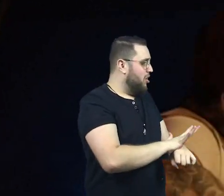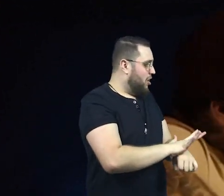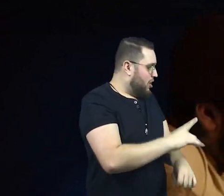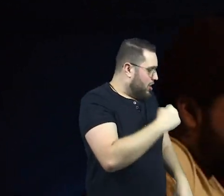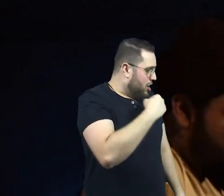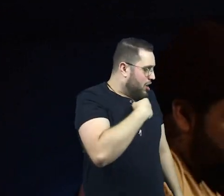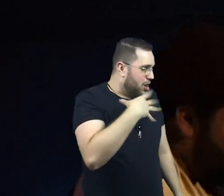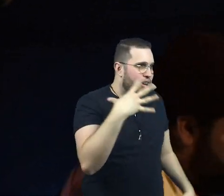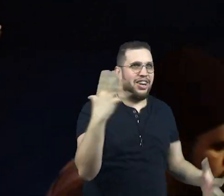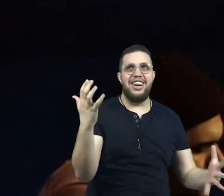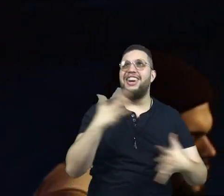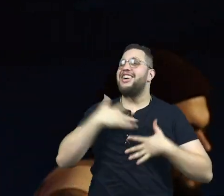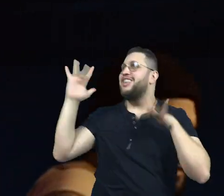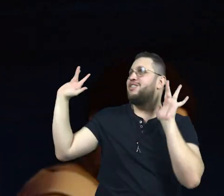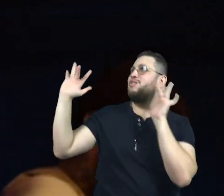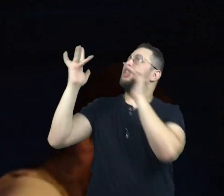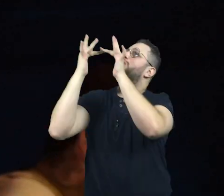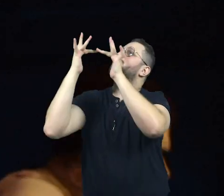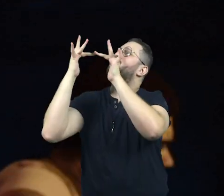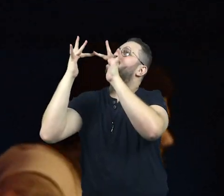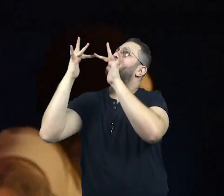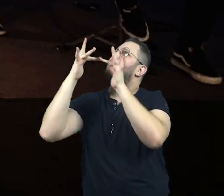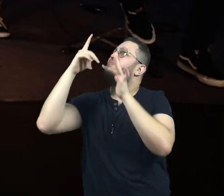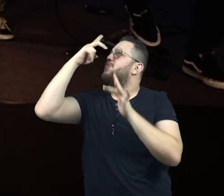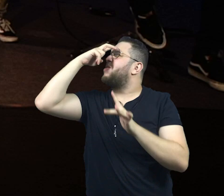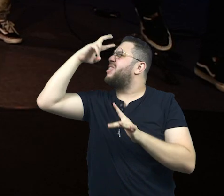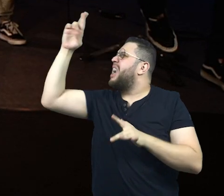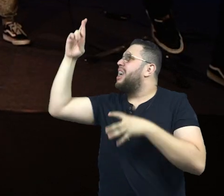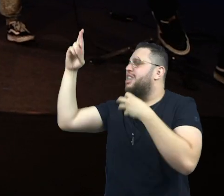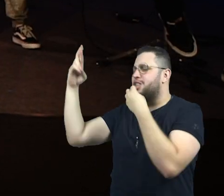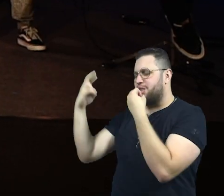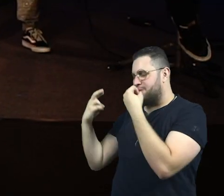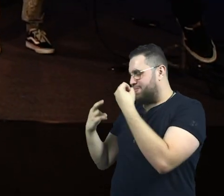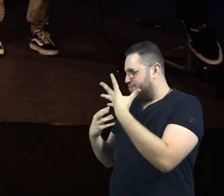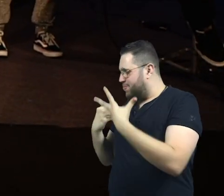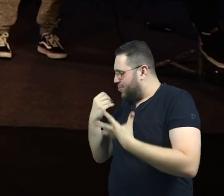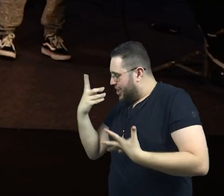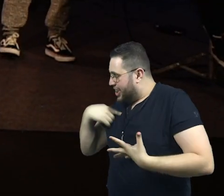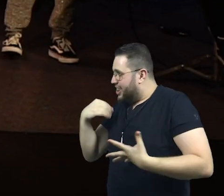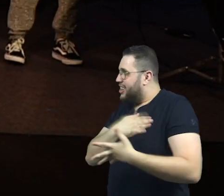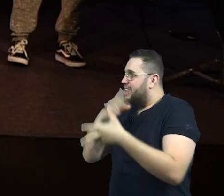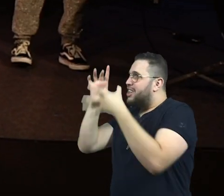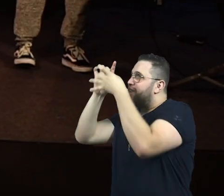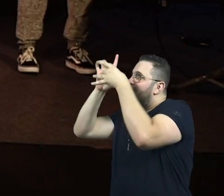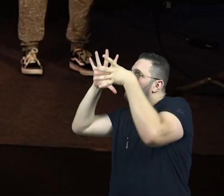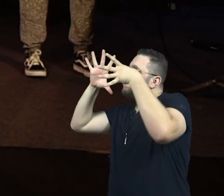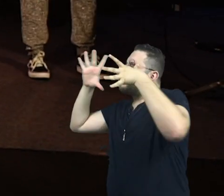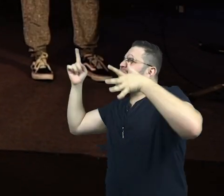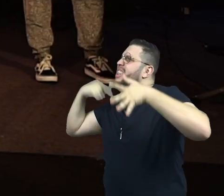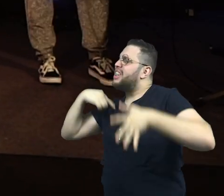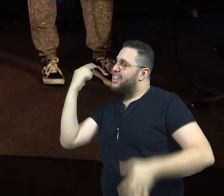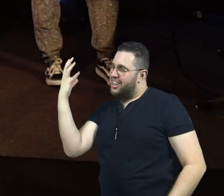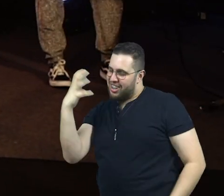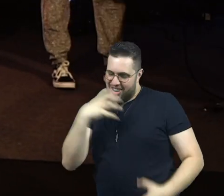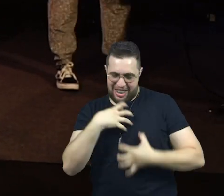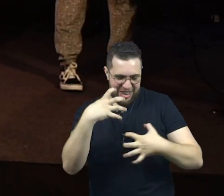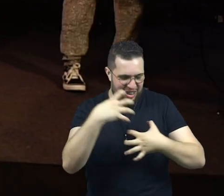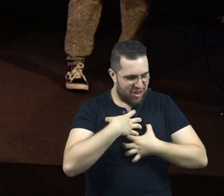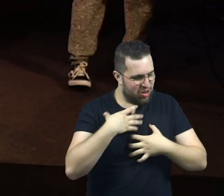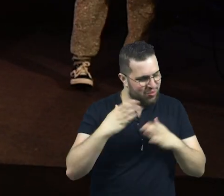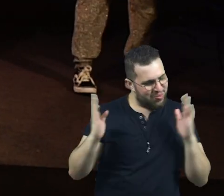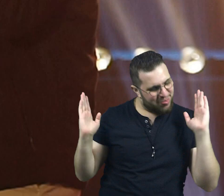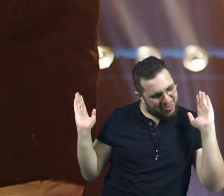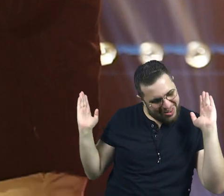sentir o teu toque, por tua bondade libertas meu ser